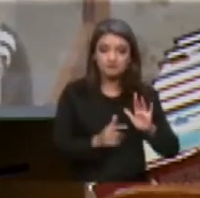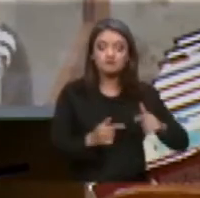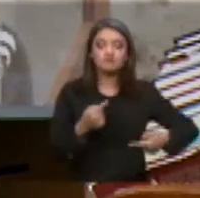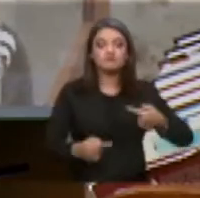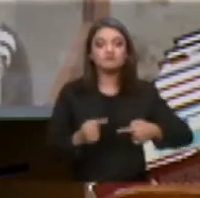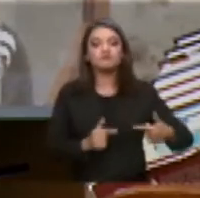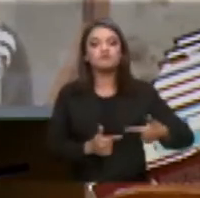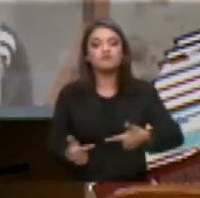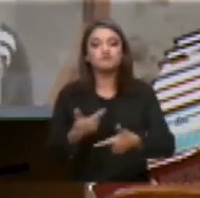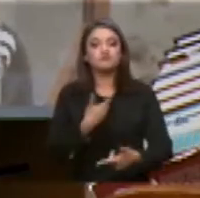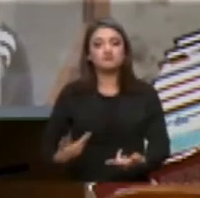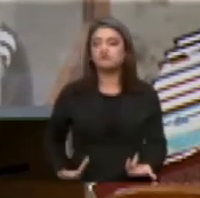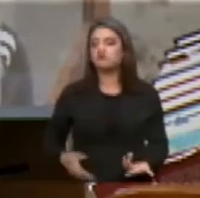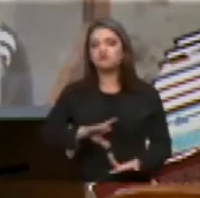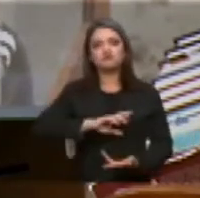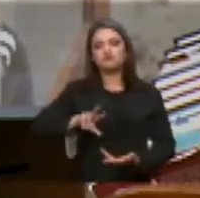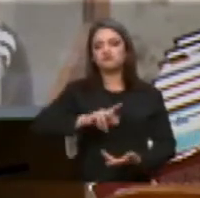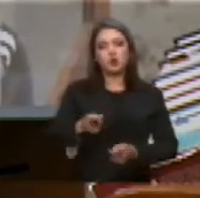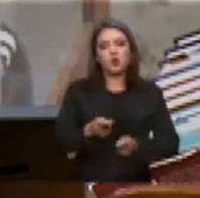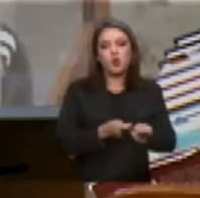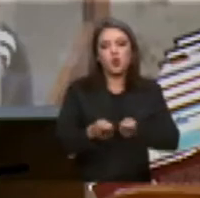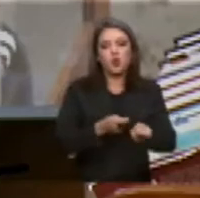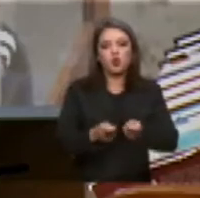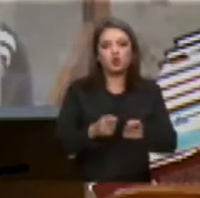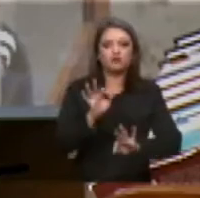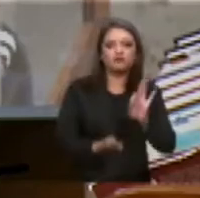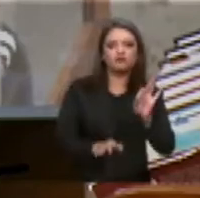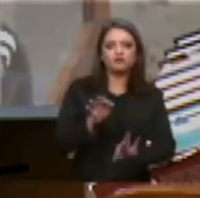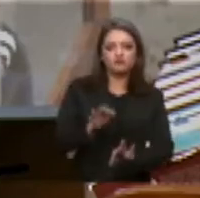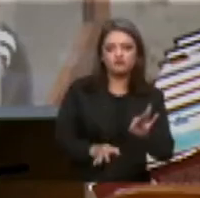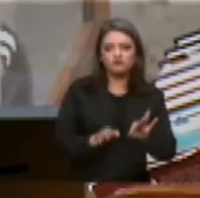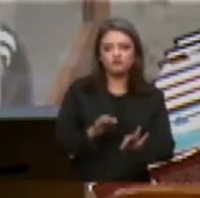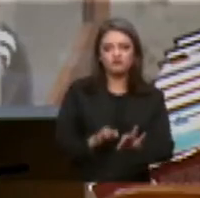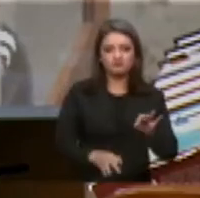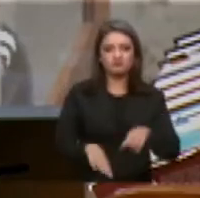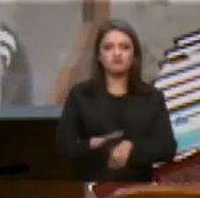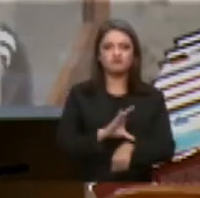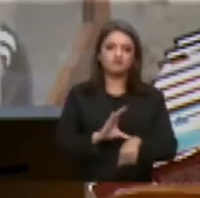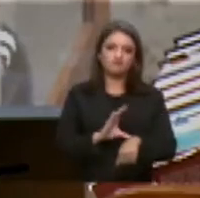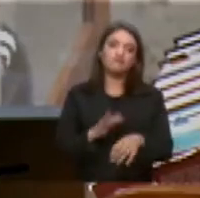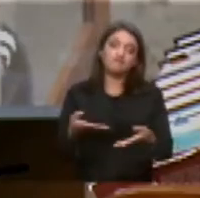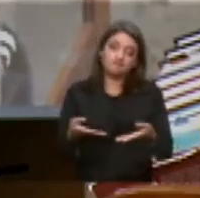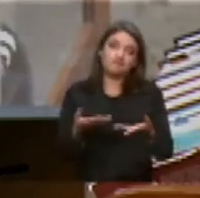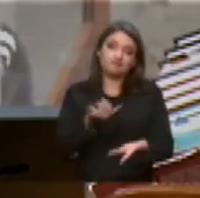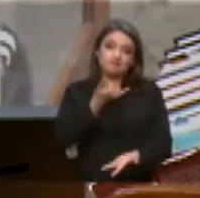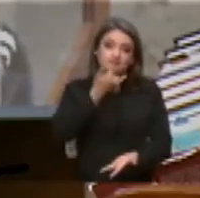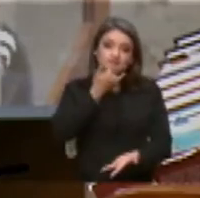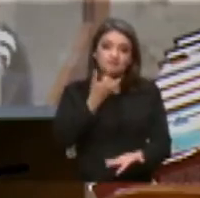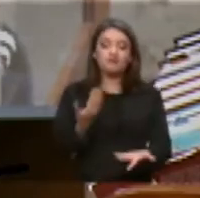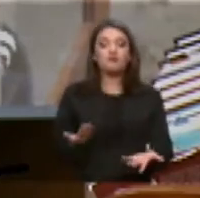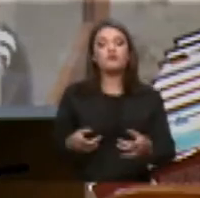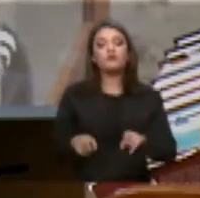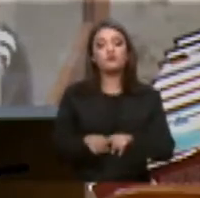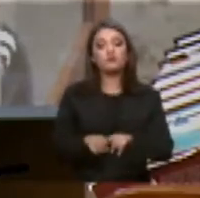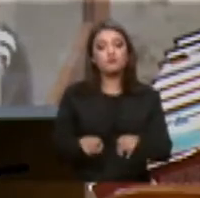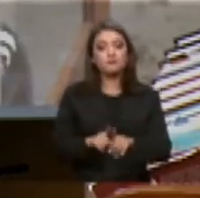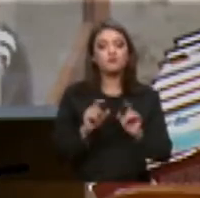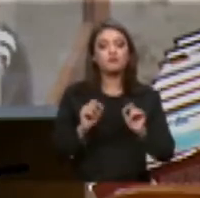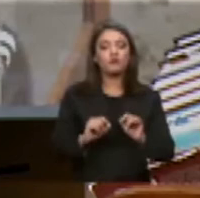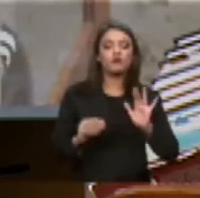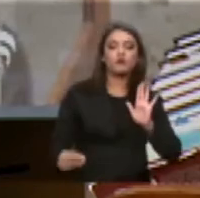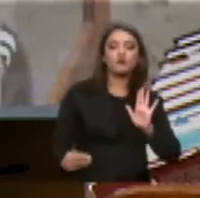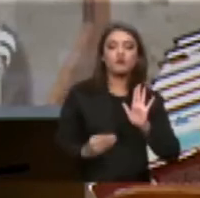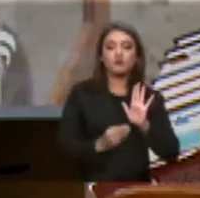que não há de ser buscada pelo controle jurisdicional de constitucionalidade data venia. Incide, no caso, a doutrina